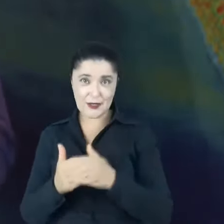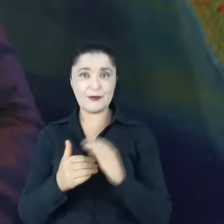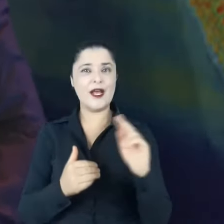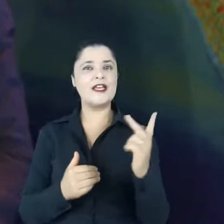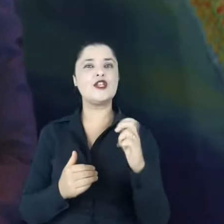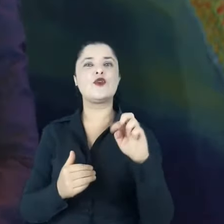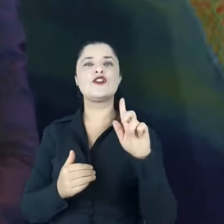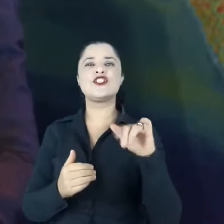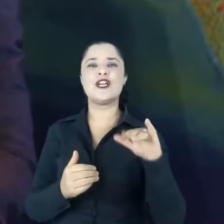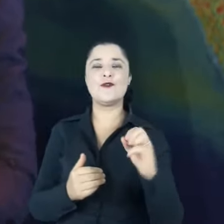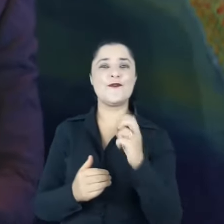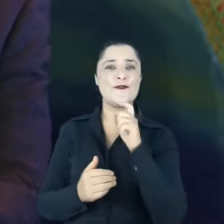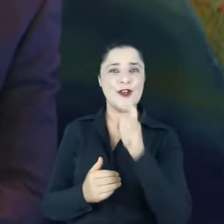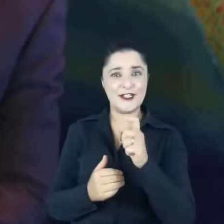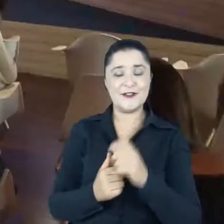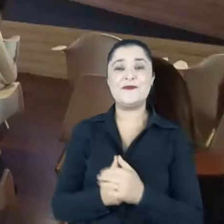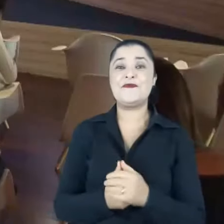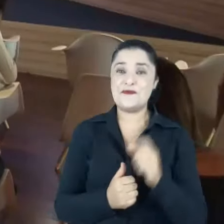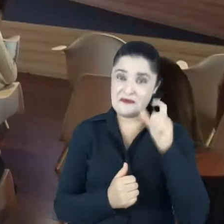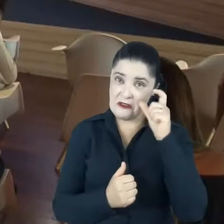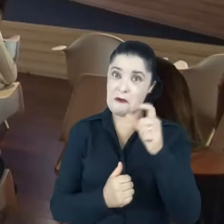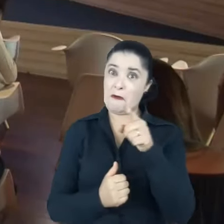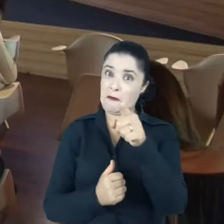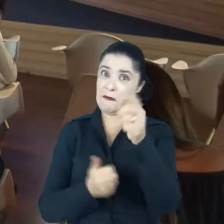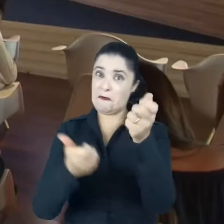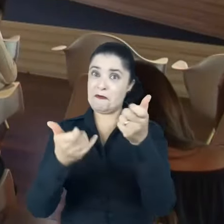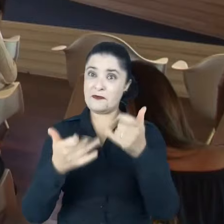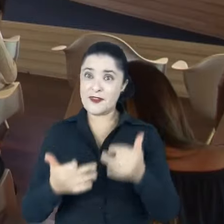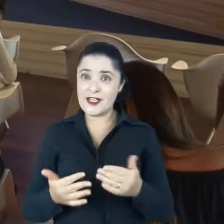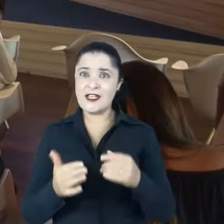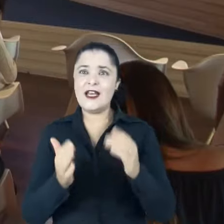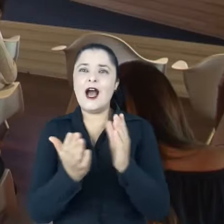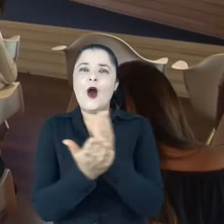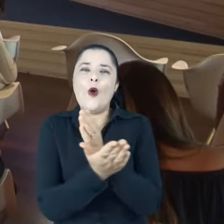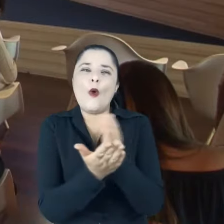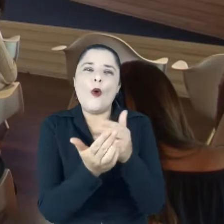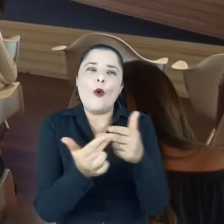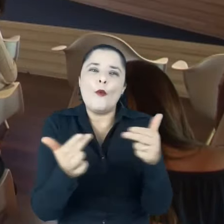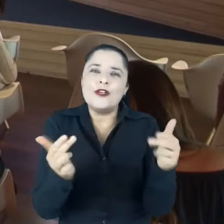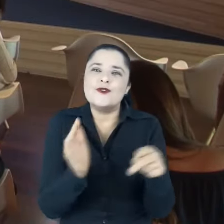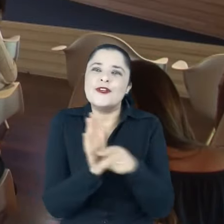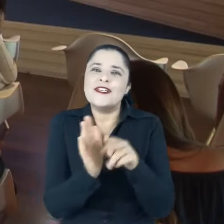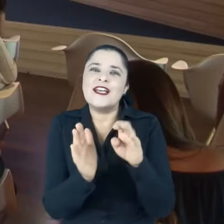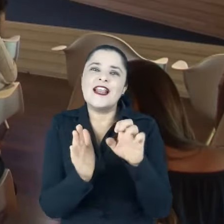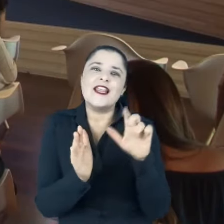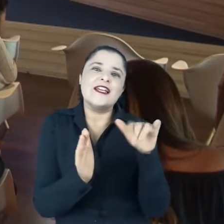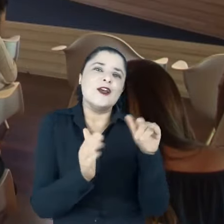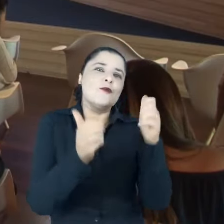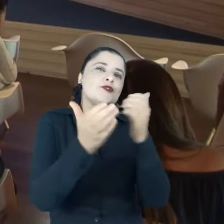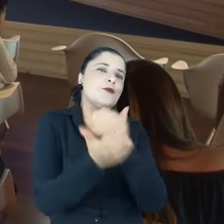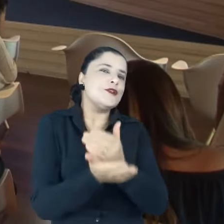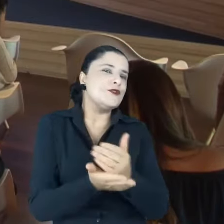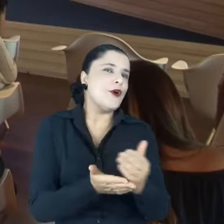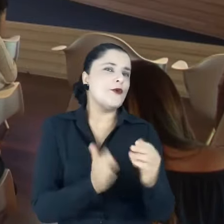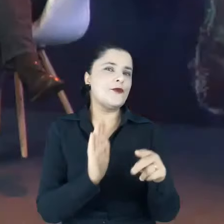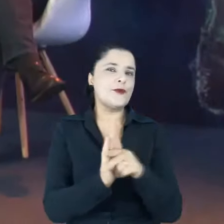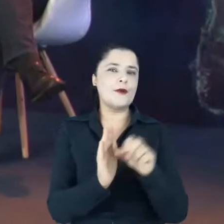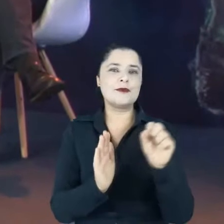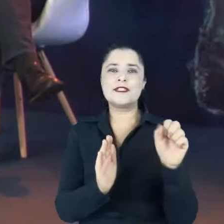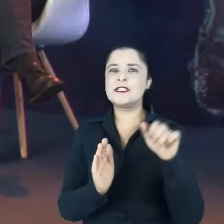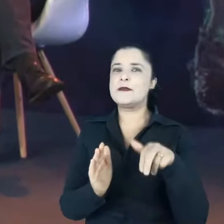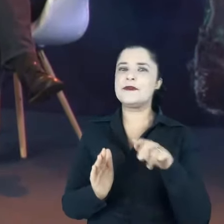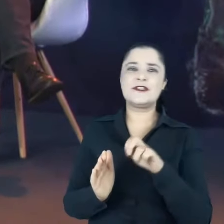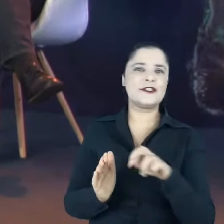Obrigado. Interessante, André, que você traz aqui algumas coisas que a Elaine começou falando, né? Primeiro com a Siemens Energy, vocês têm o